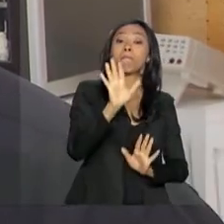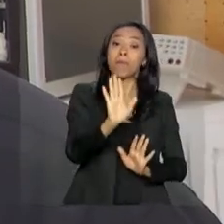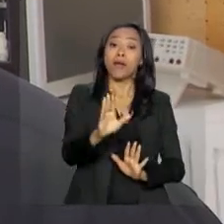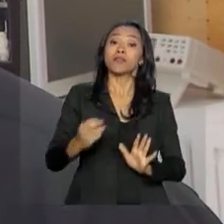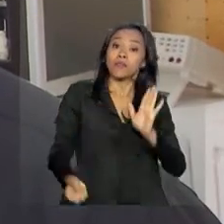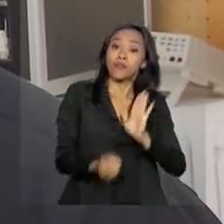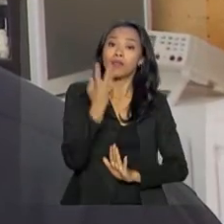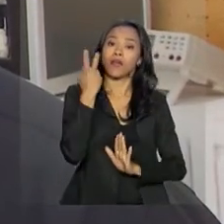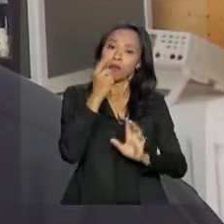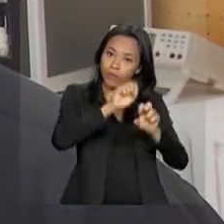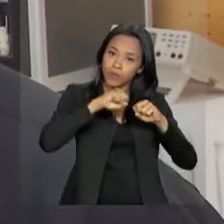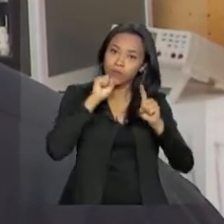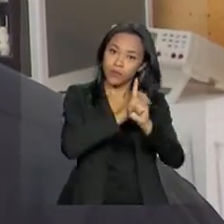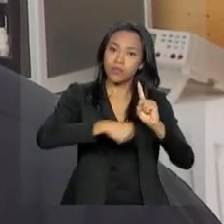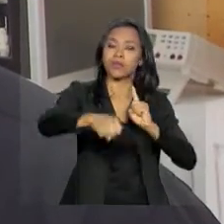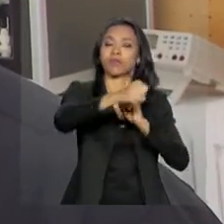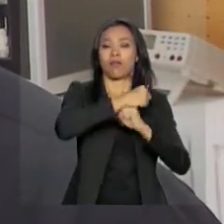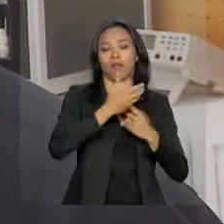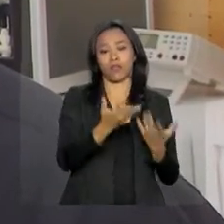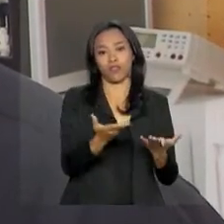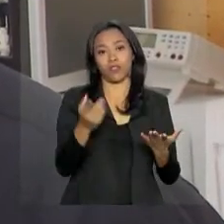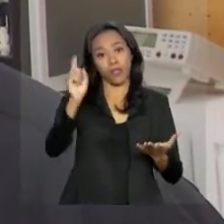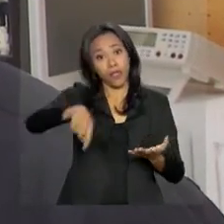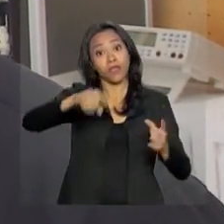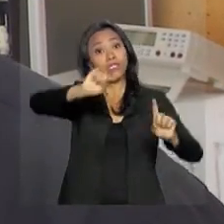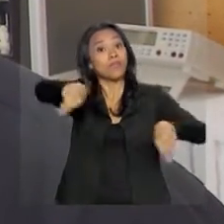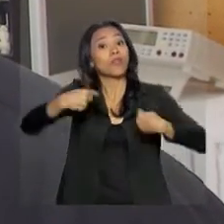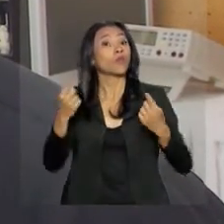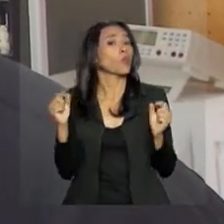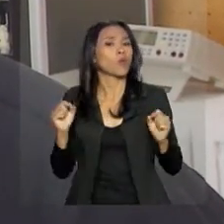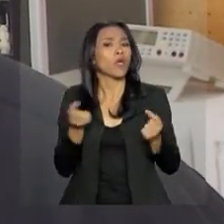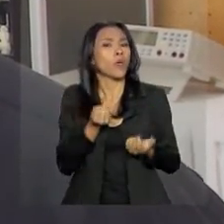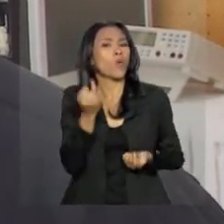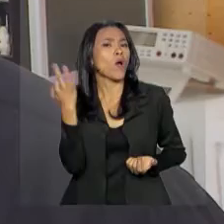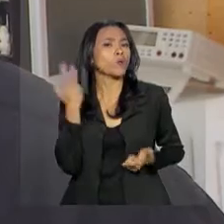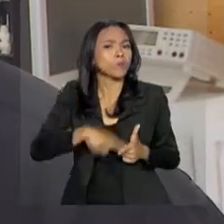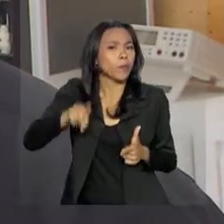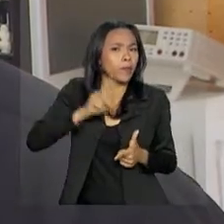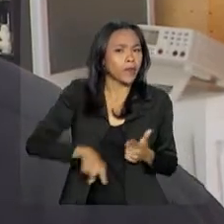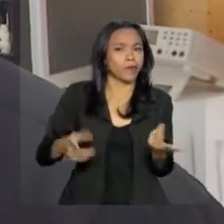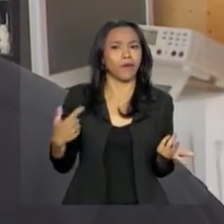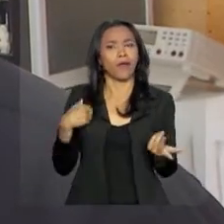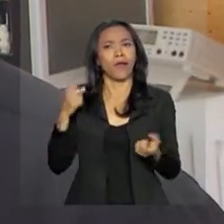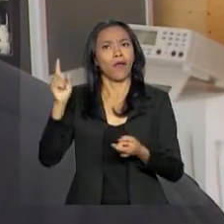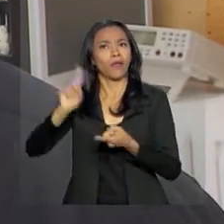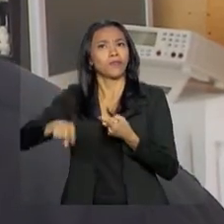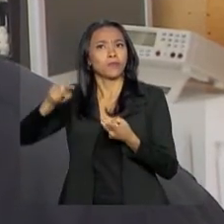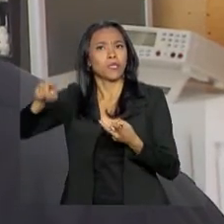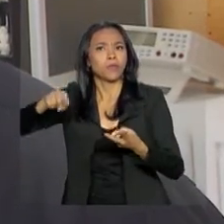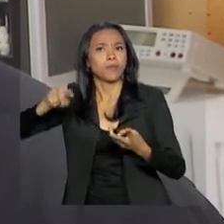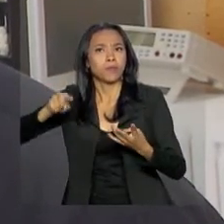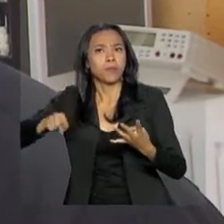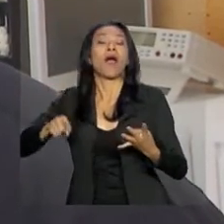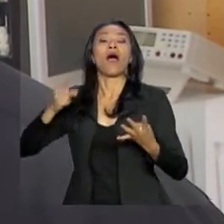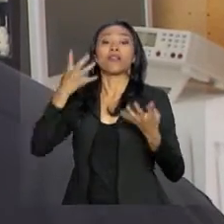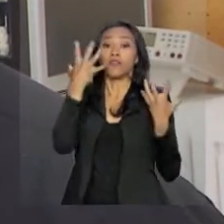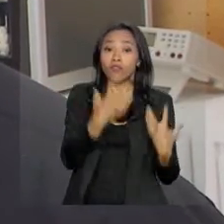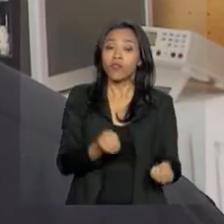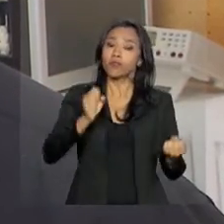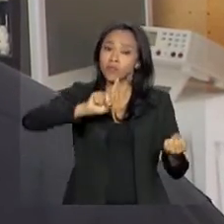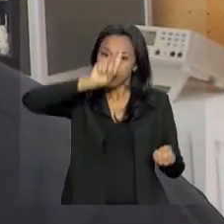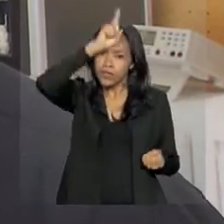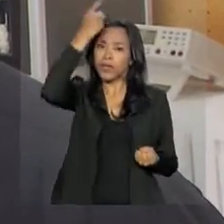pensam o que tem de mais desafiador na sociedade quais os nossos problemas e em cima disso é criado soluções que vão